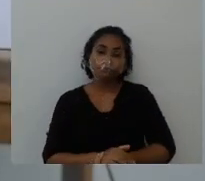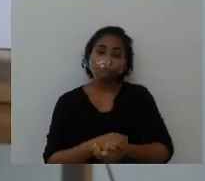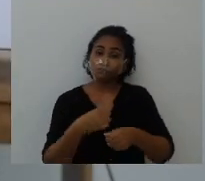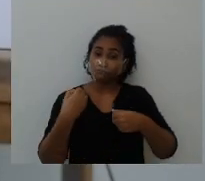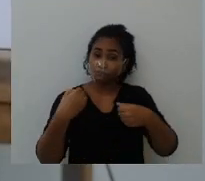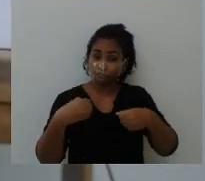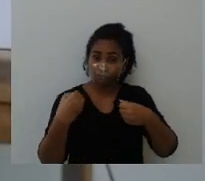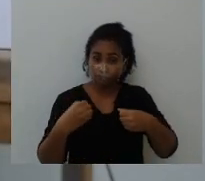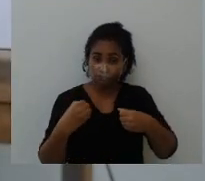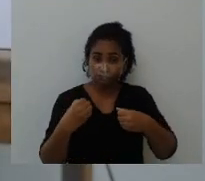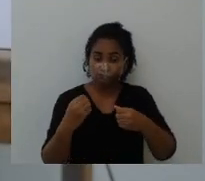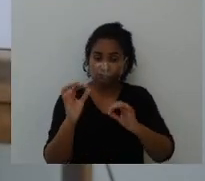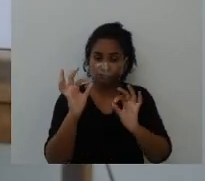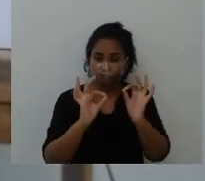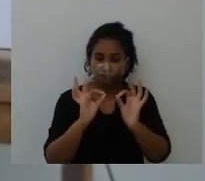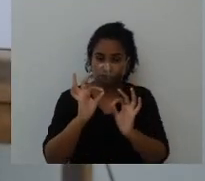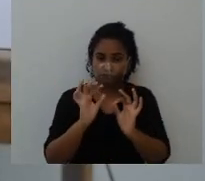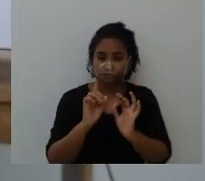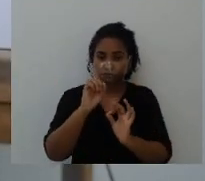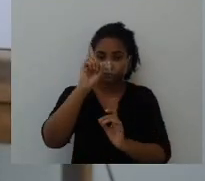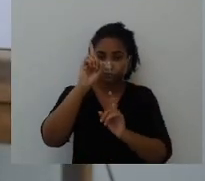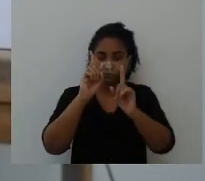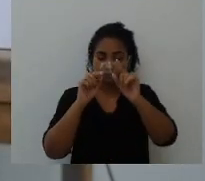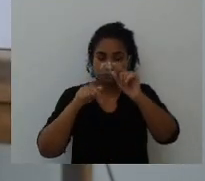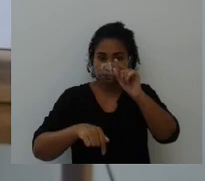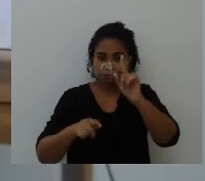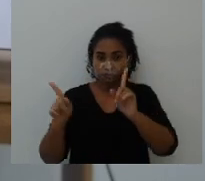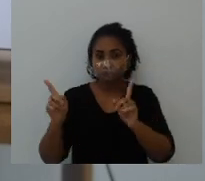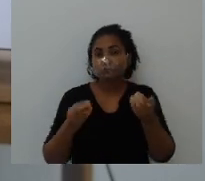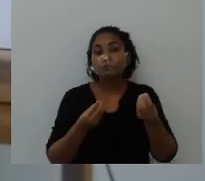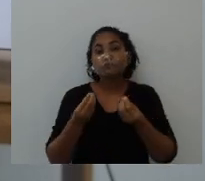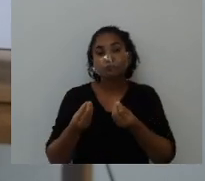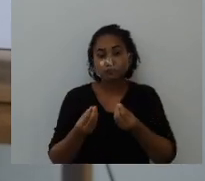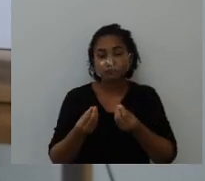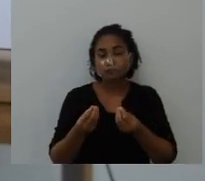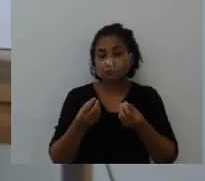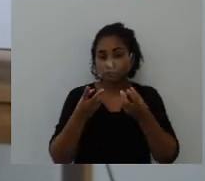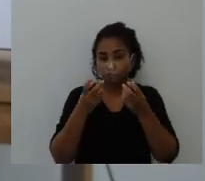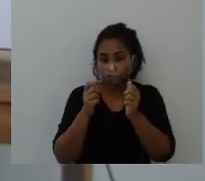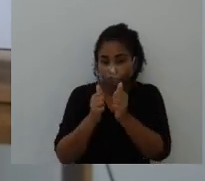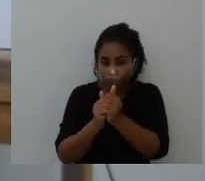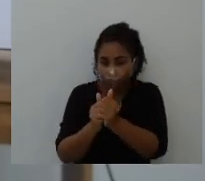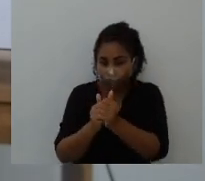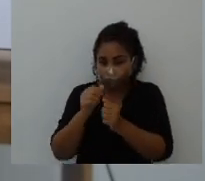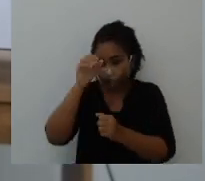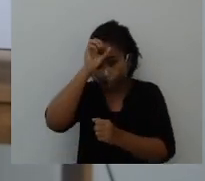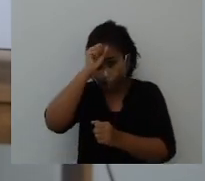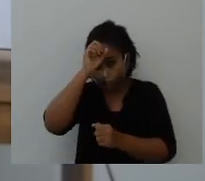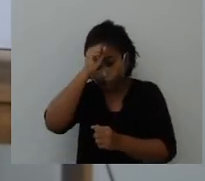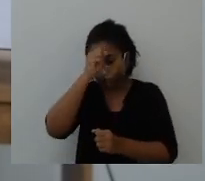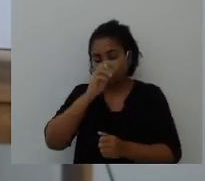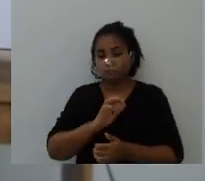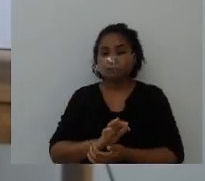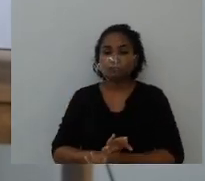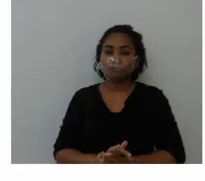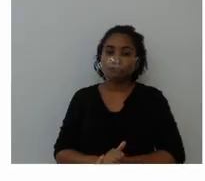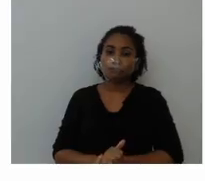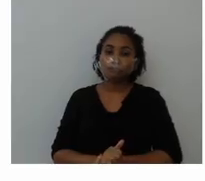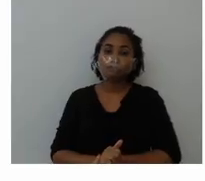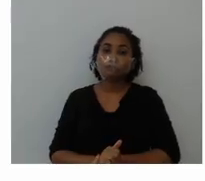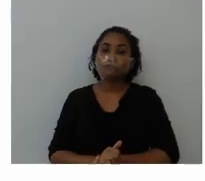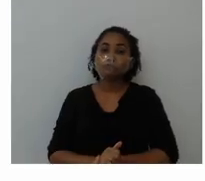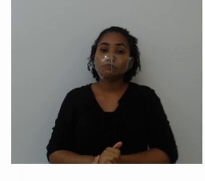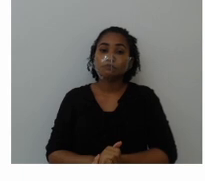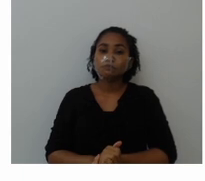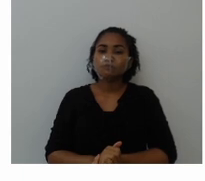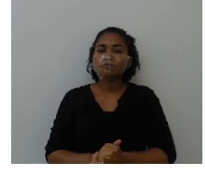gente tem que colocar as forças que agem no sistema. Então, vamos lá comigo. Vem comigo que você vai aprender. Primeiro, vamos aqui, ó, vamos botar todas as forças que nós